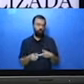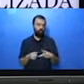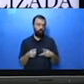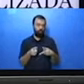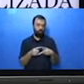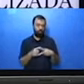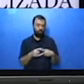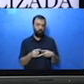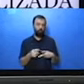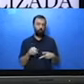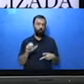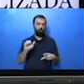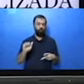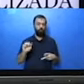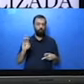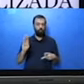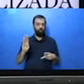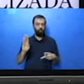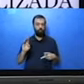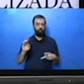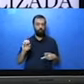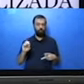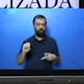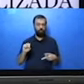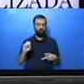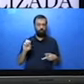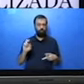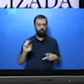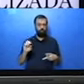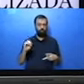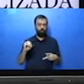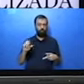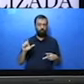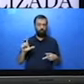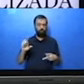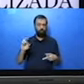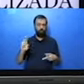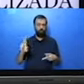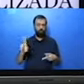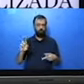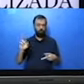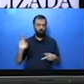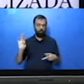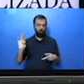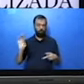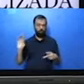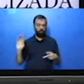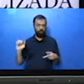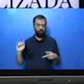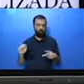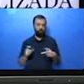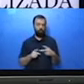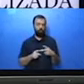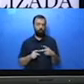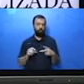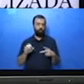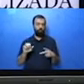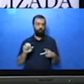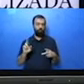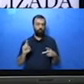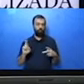depressão absoluta, aquela que está situada abaixo do nível do mar, e a depressão relativa, que está